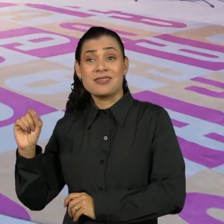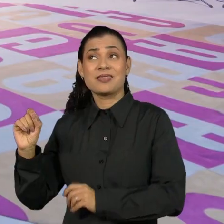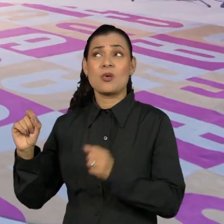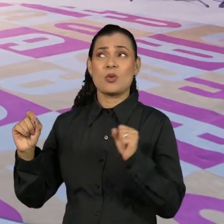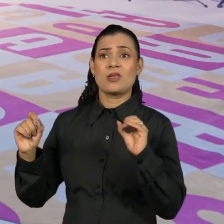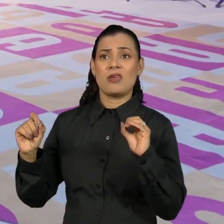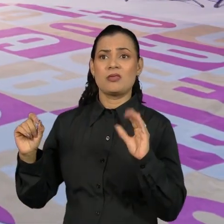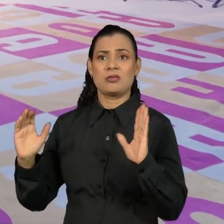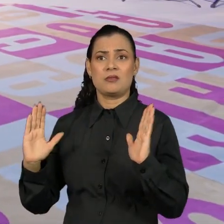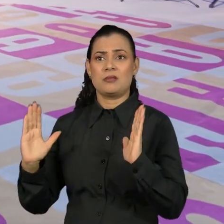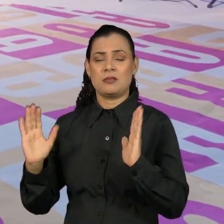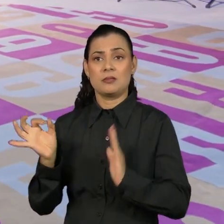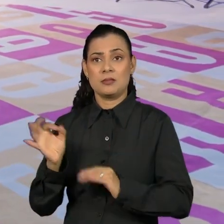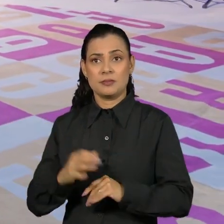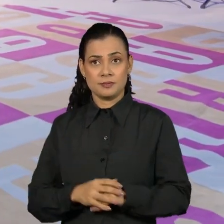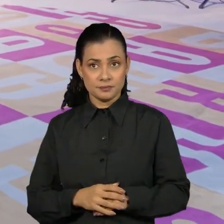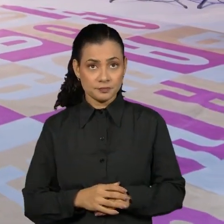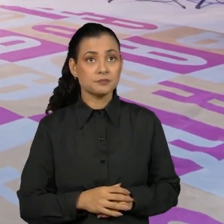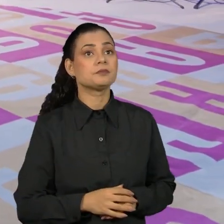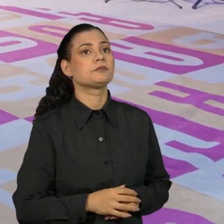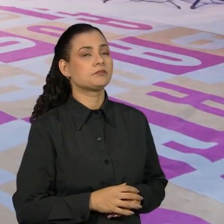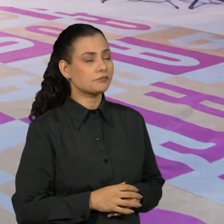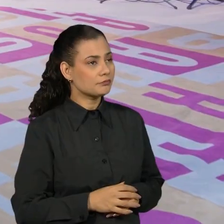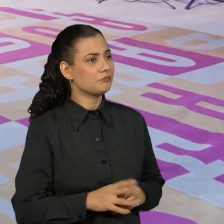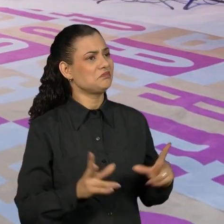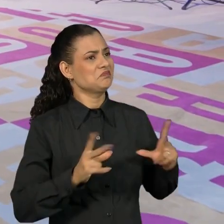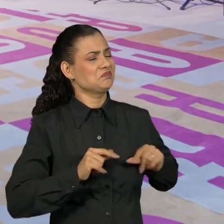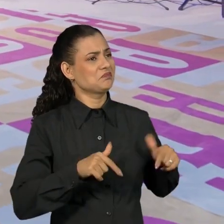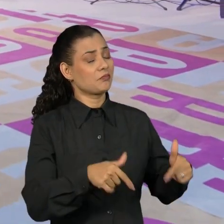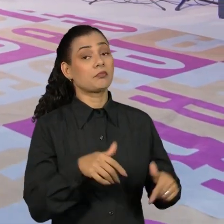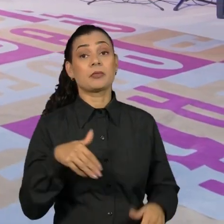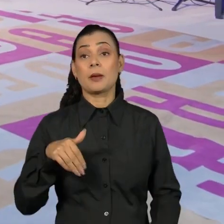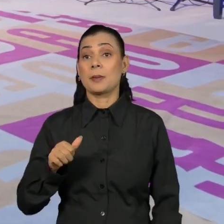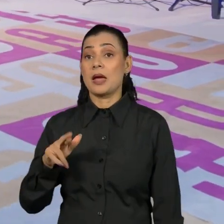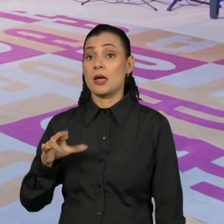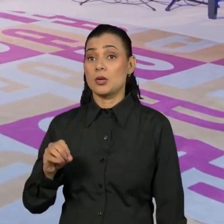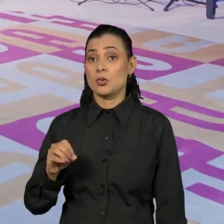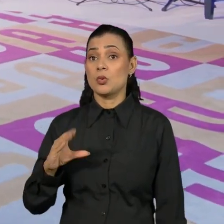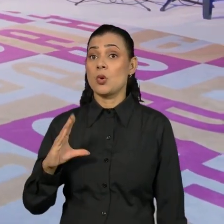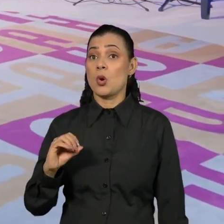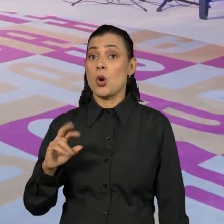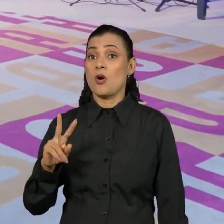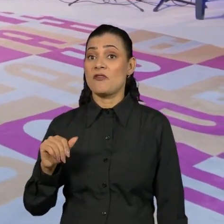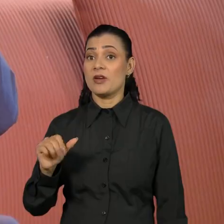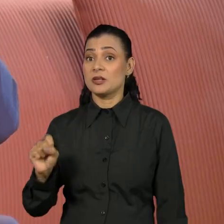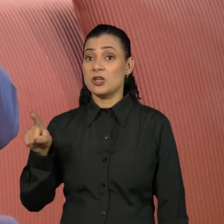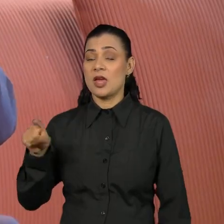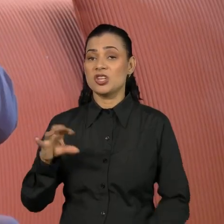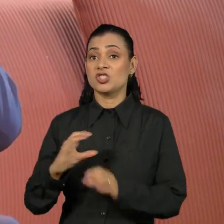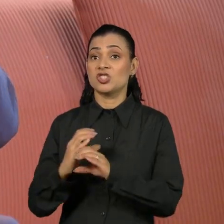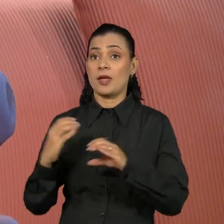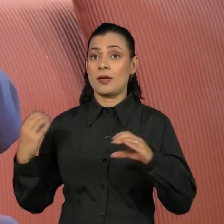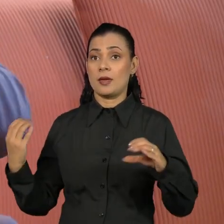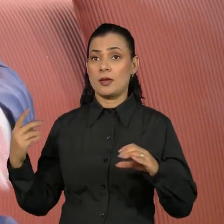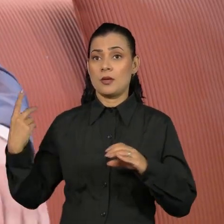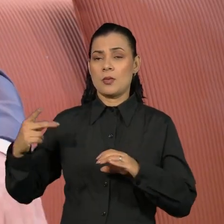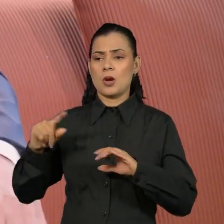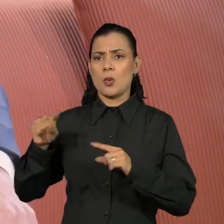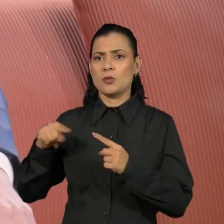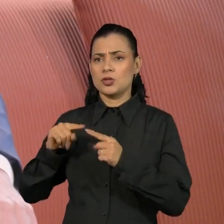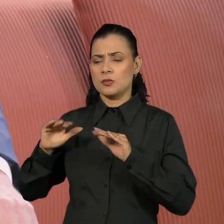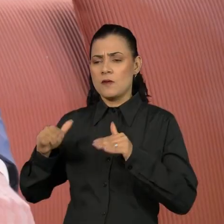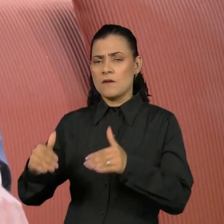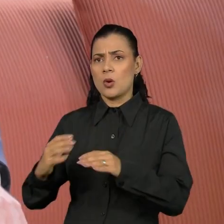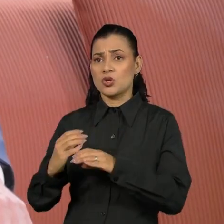80. E o Mário Covas também foi outro grande brasileiro. Mário Covas era um engenheiro politécnico, tinha aquela objetividade